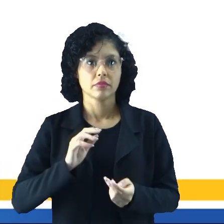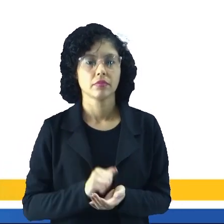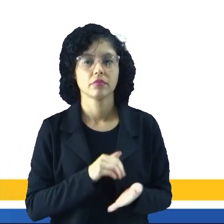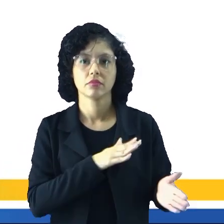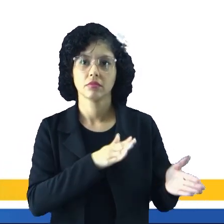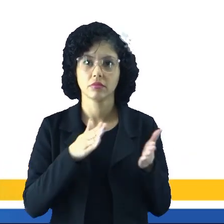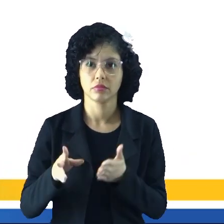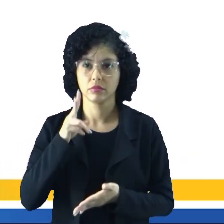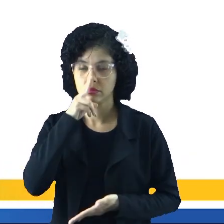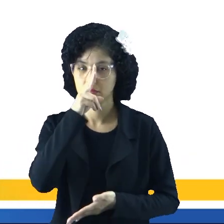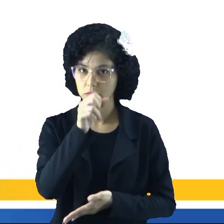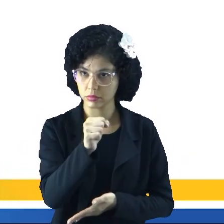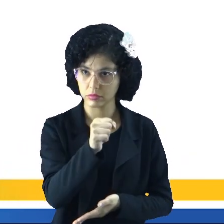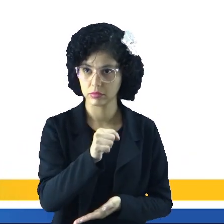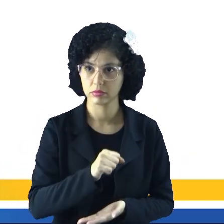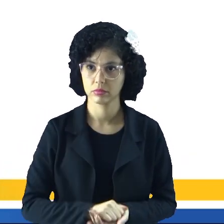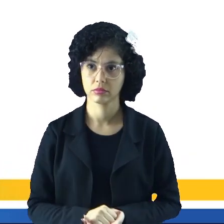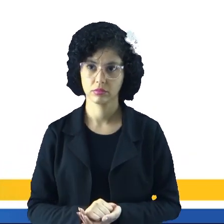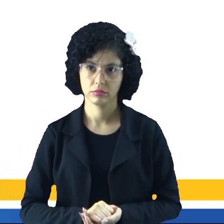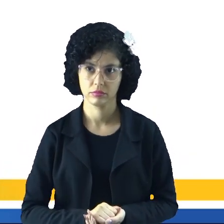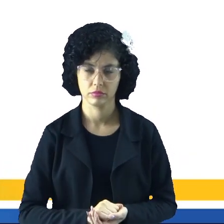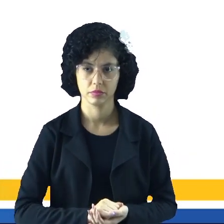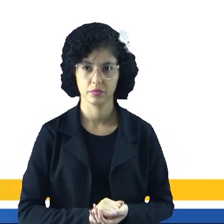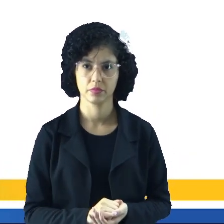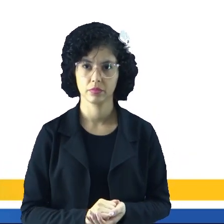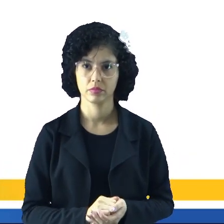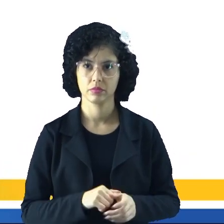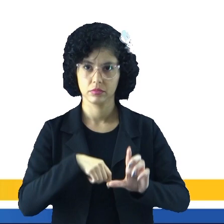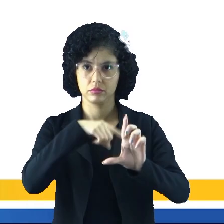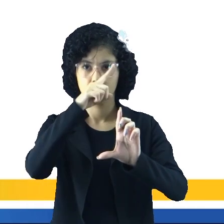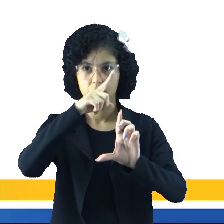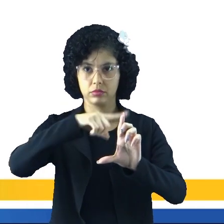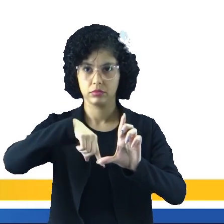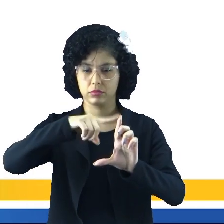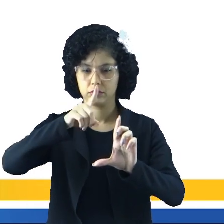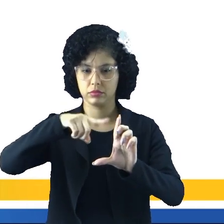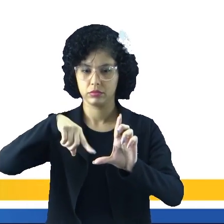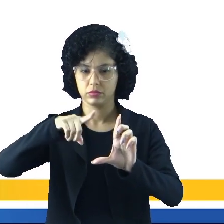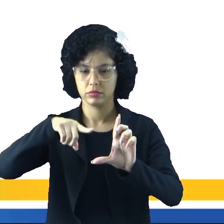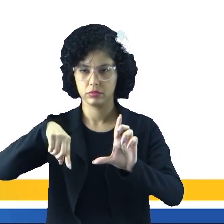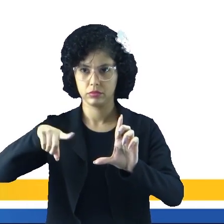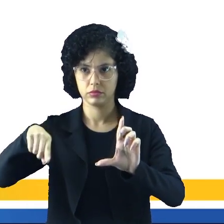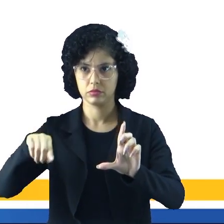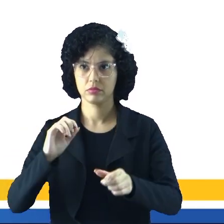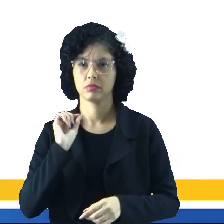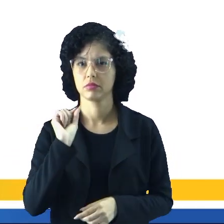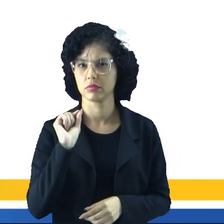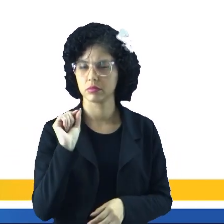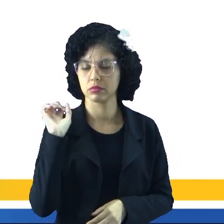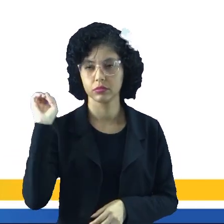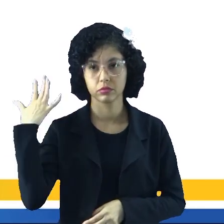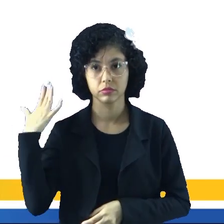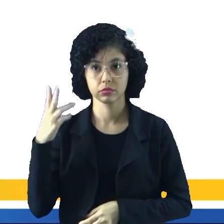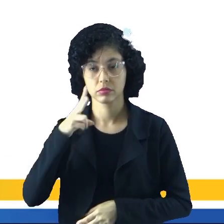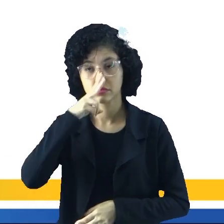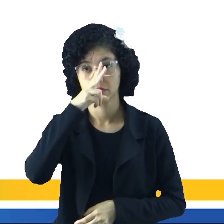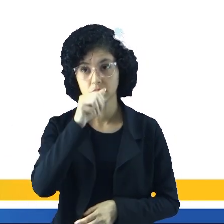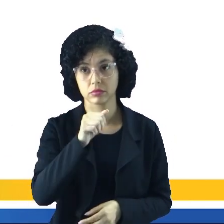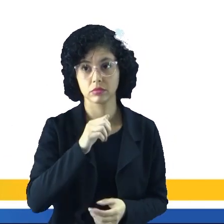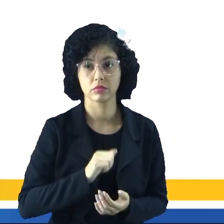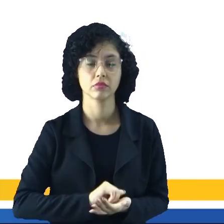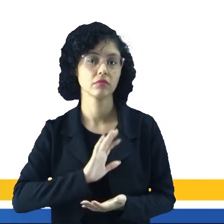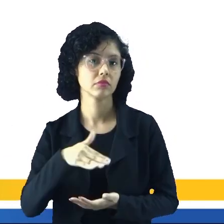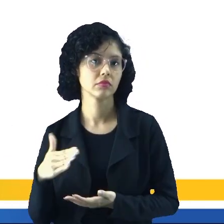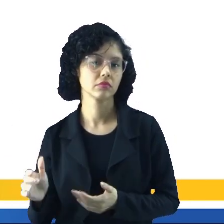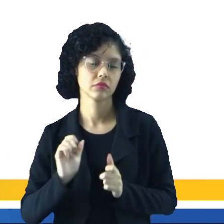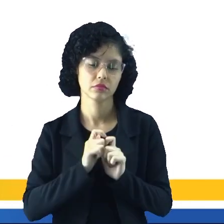na parte da força. E o gráfico aqui do lado nos ajuda a entender um pouco também sobre o que vai acontecer com essa força